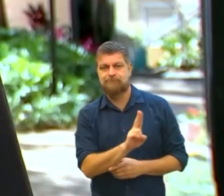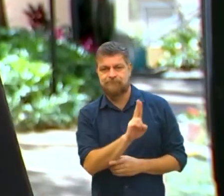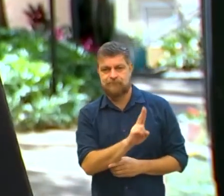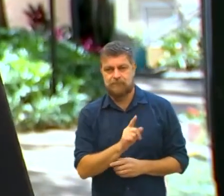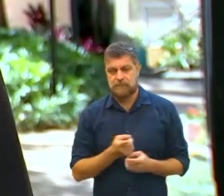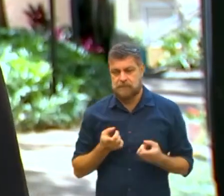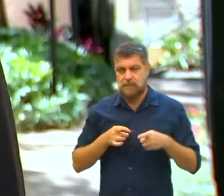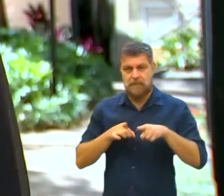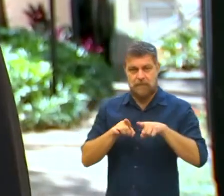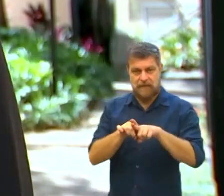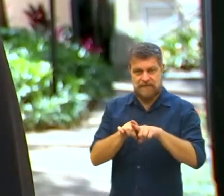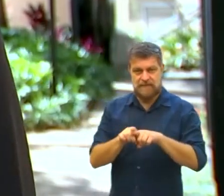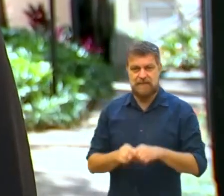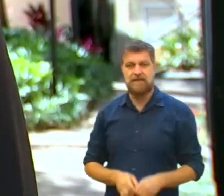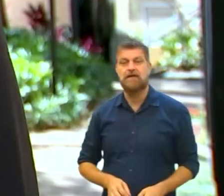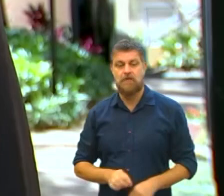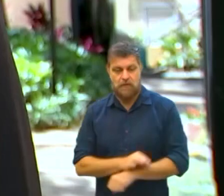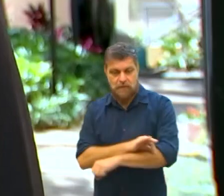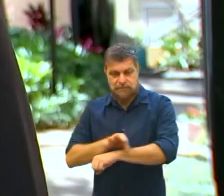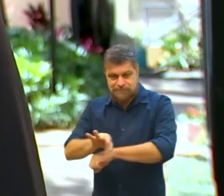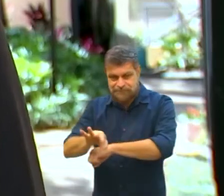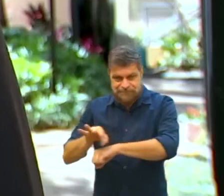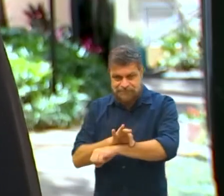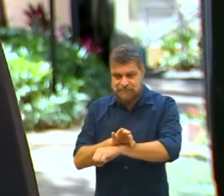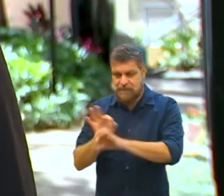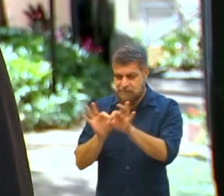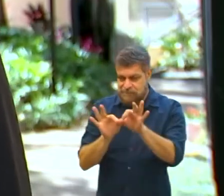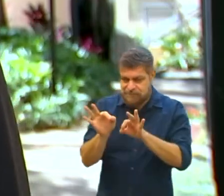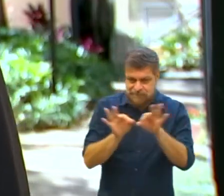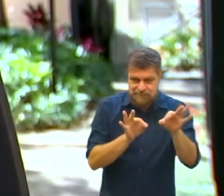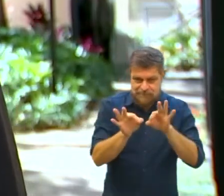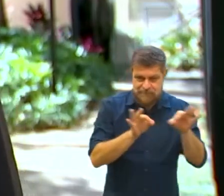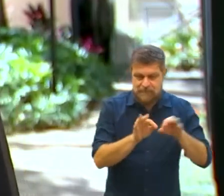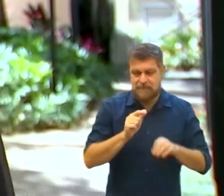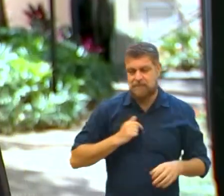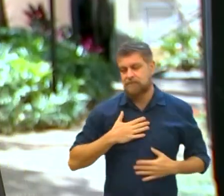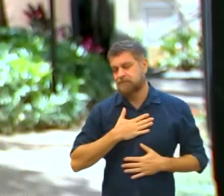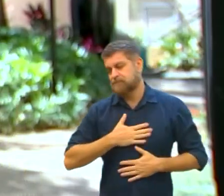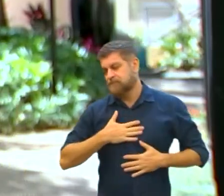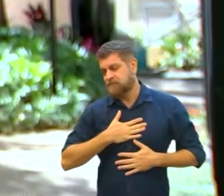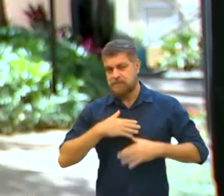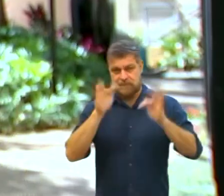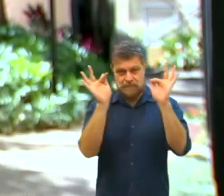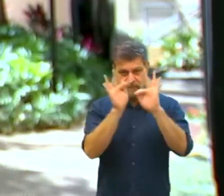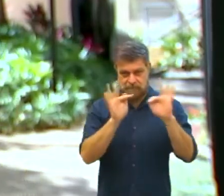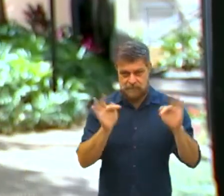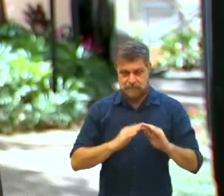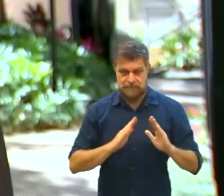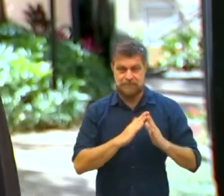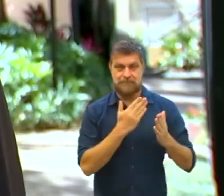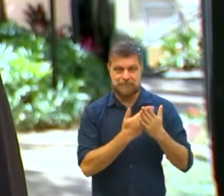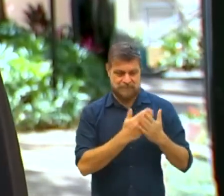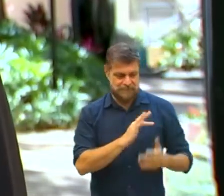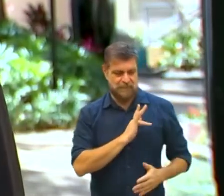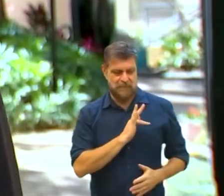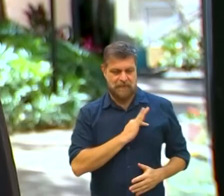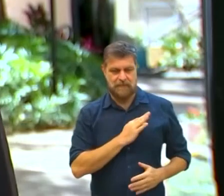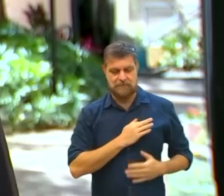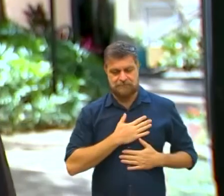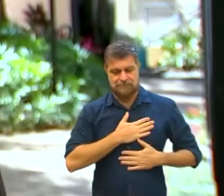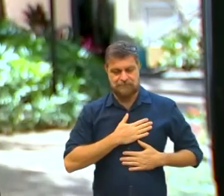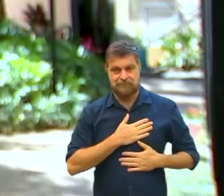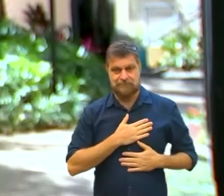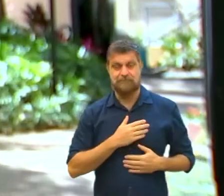Então essa parceria com a Campinas Decor é algo de extrema importância, traz muita felicidade para a comunidade do